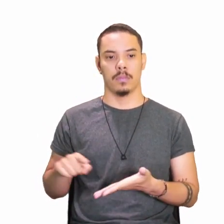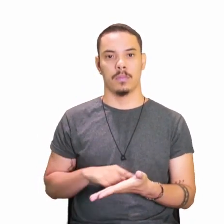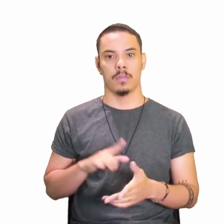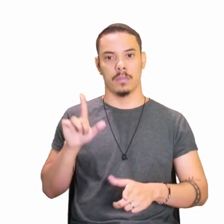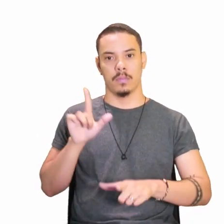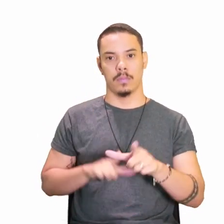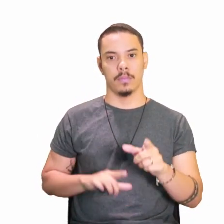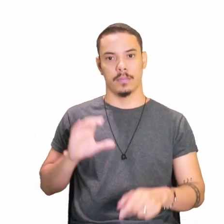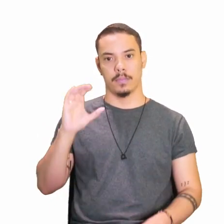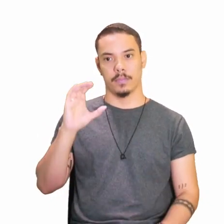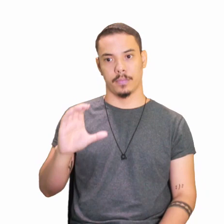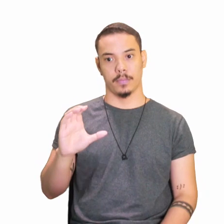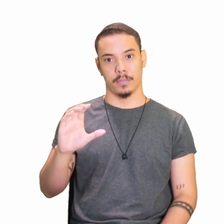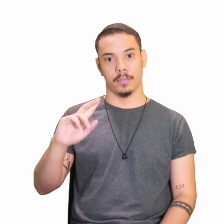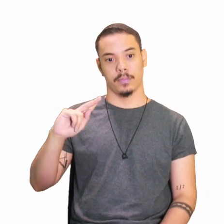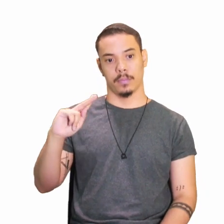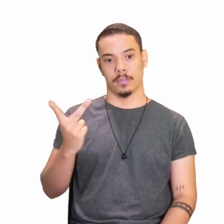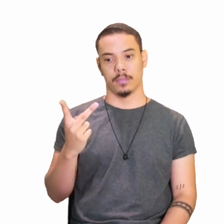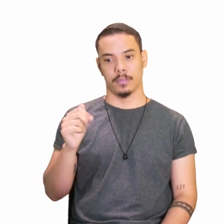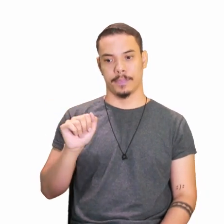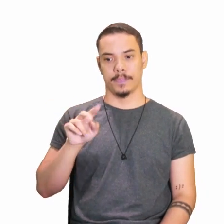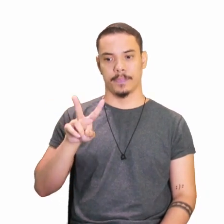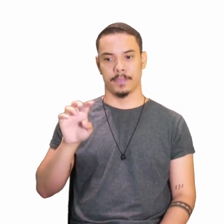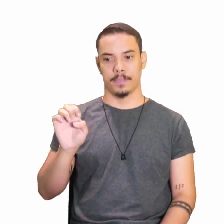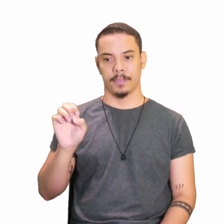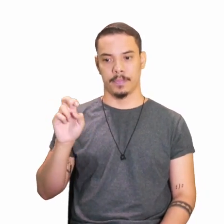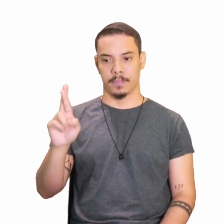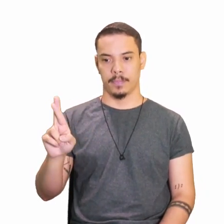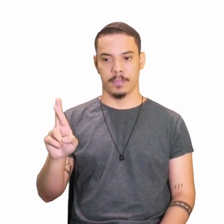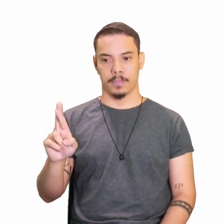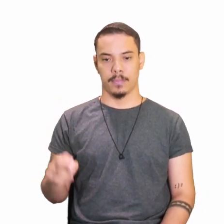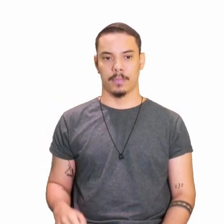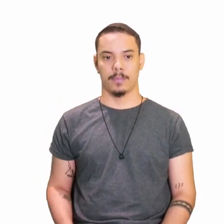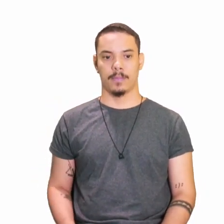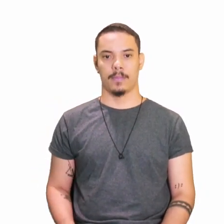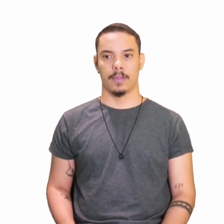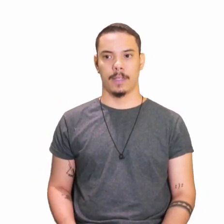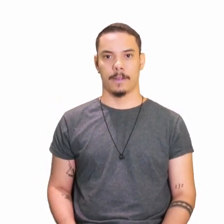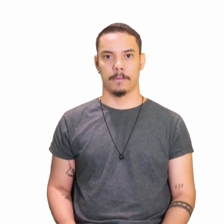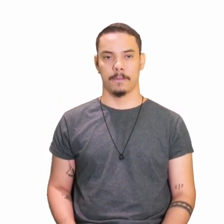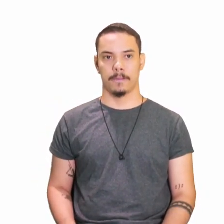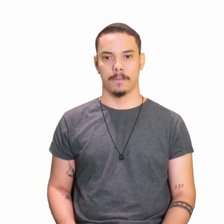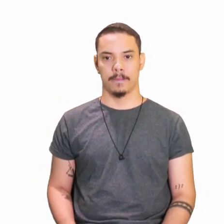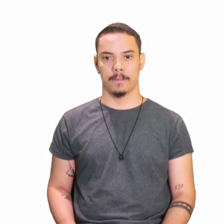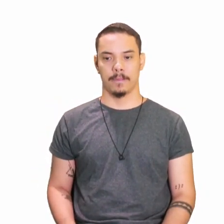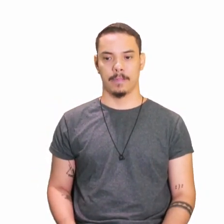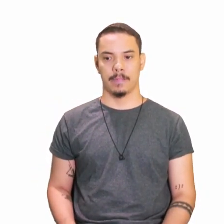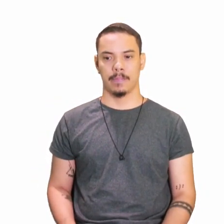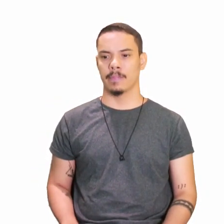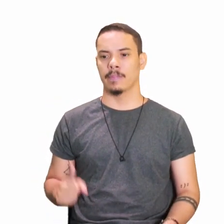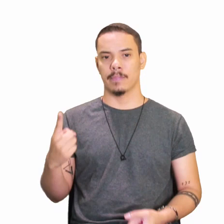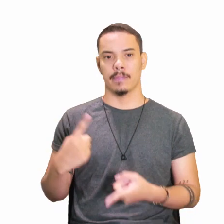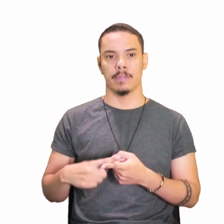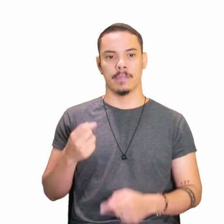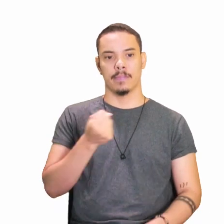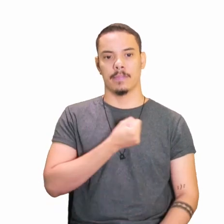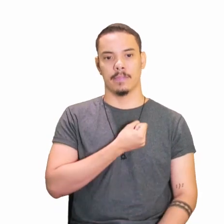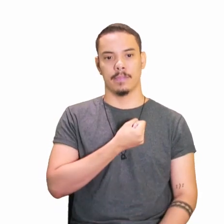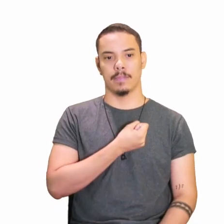letra C verbo haver questão